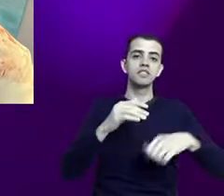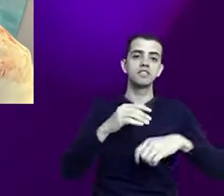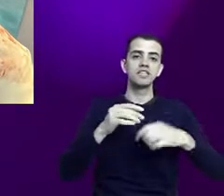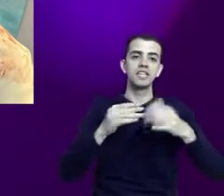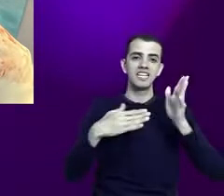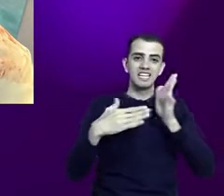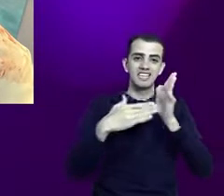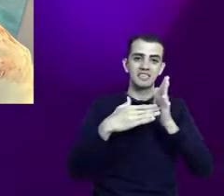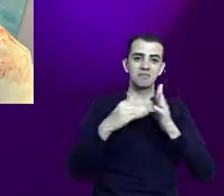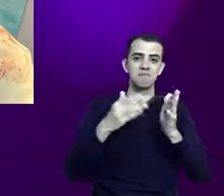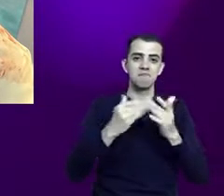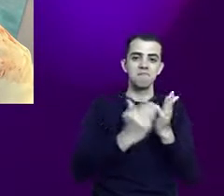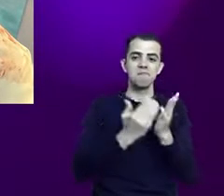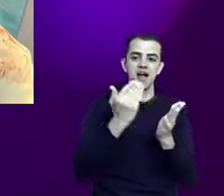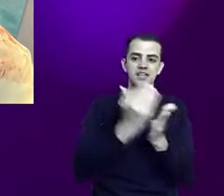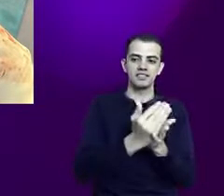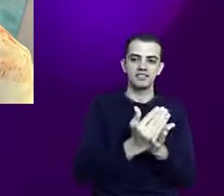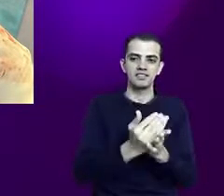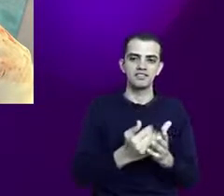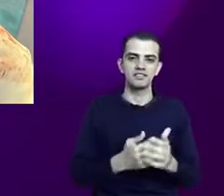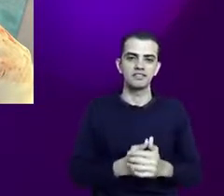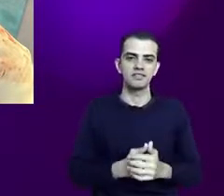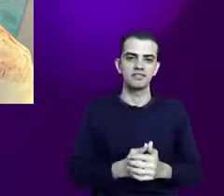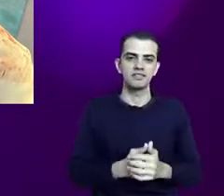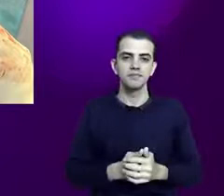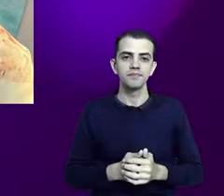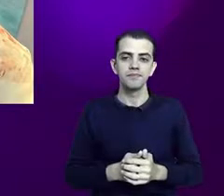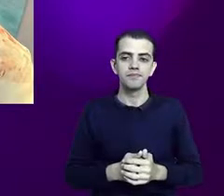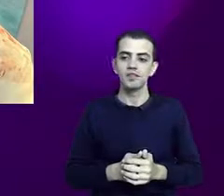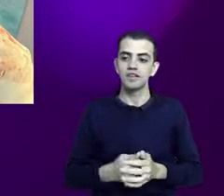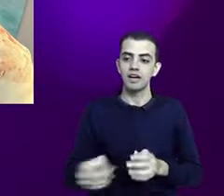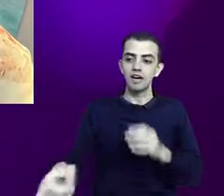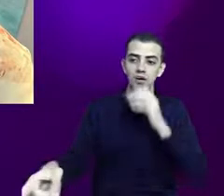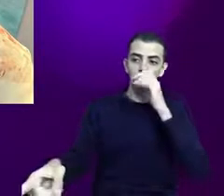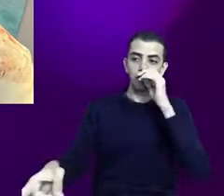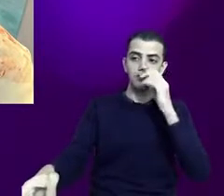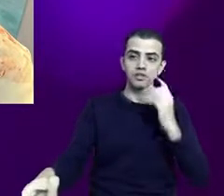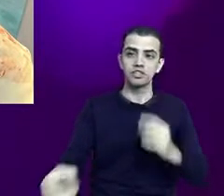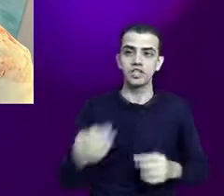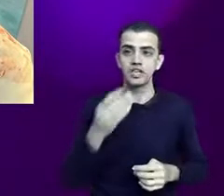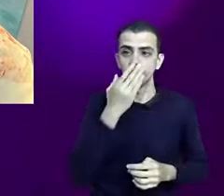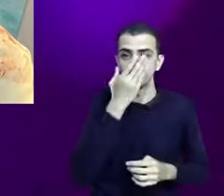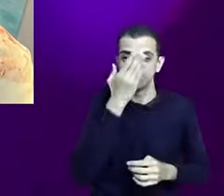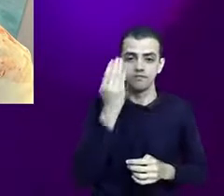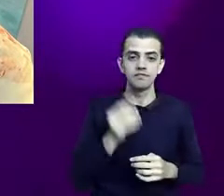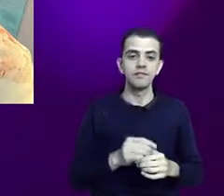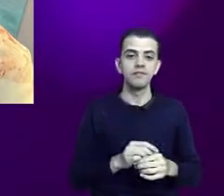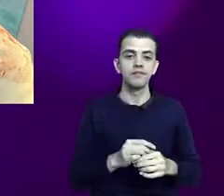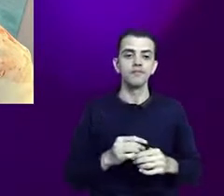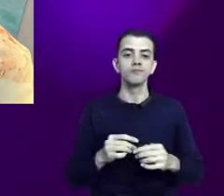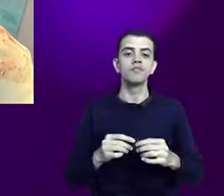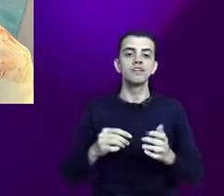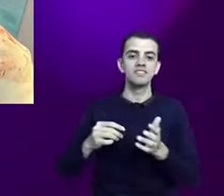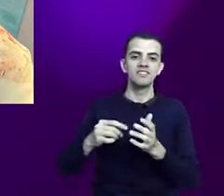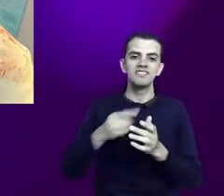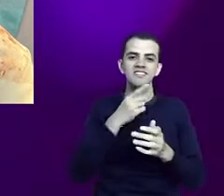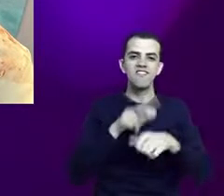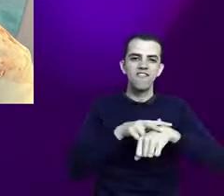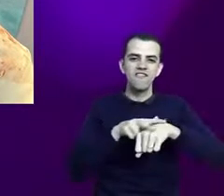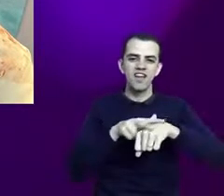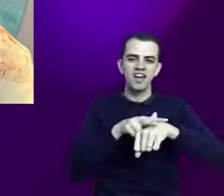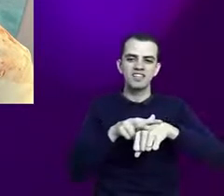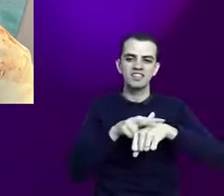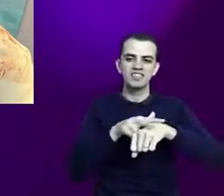gente, como nós vamos falar, a gente procura raspar toda a região verde. A